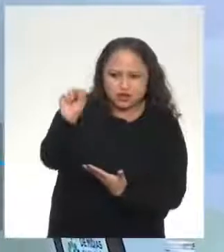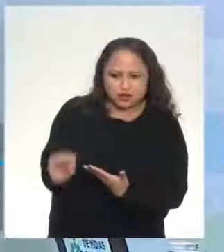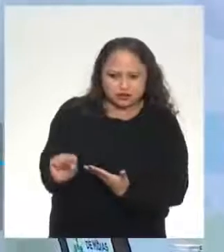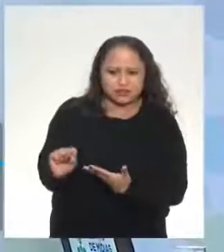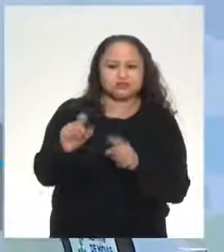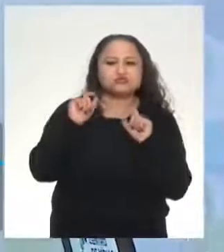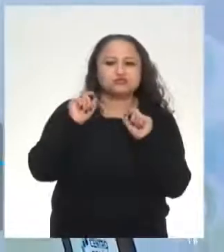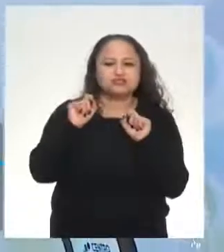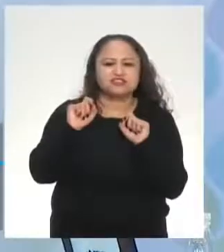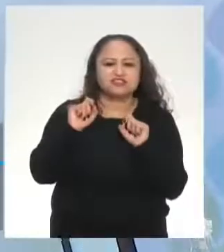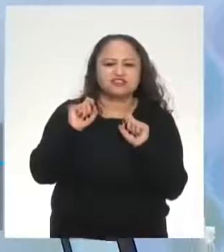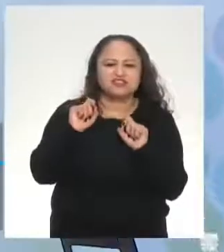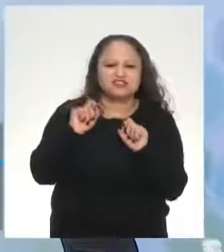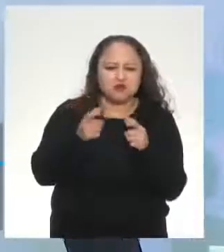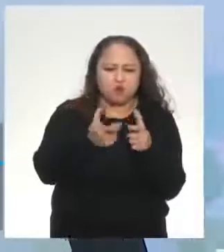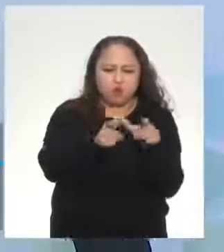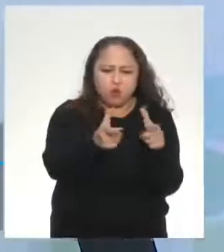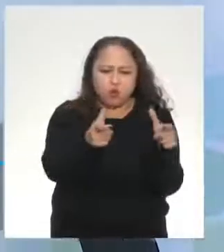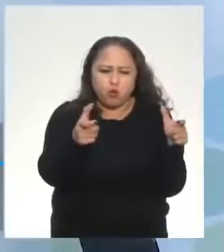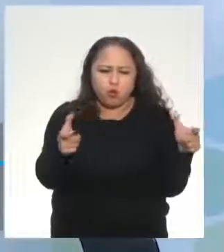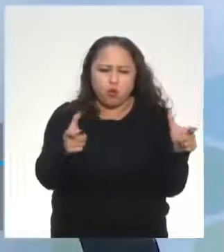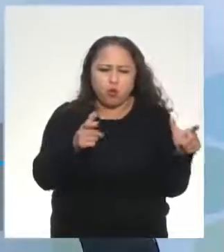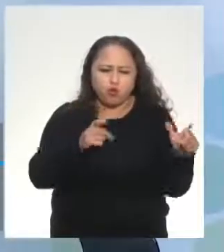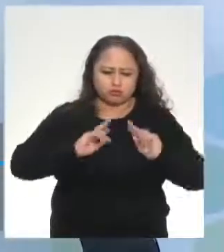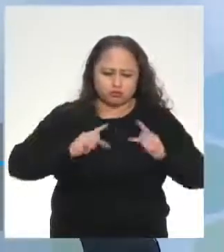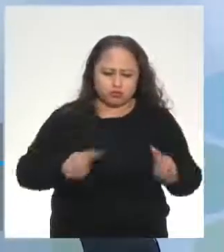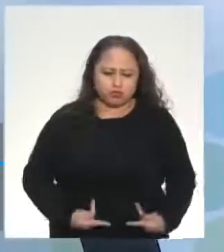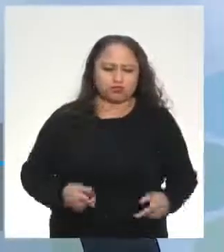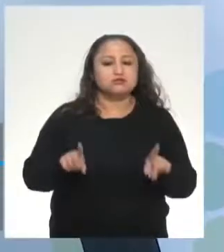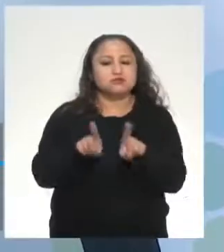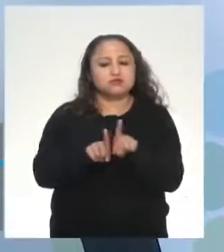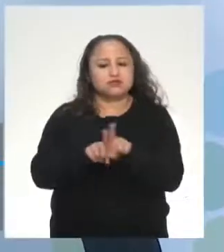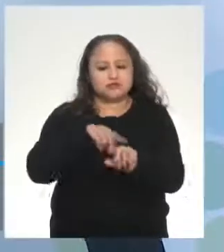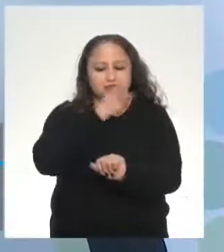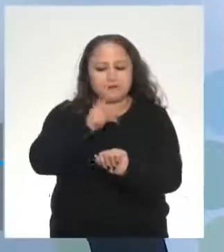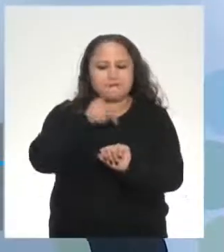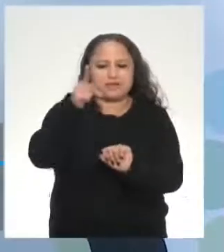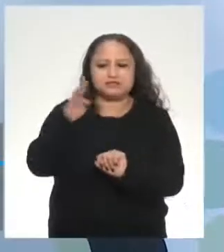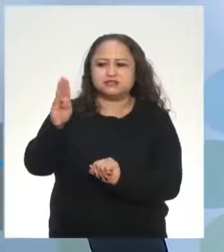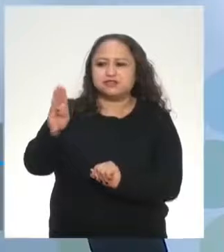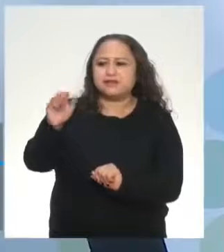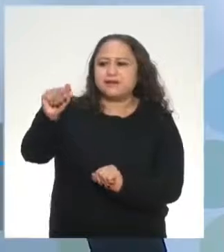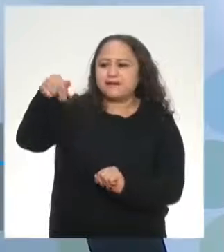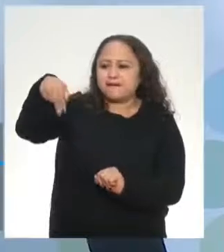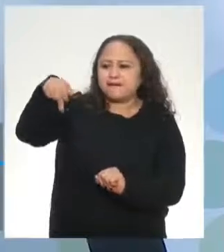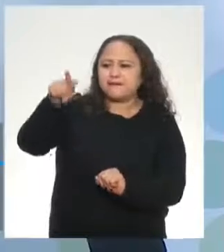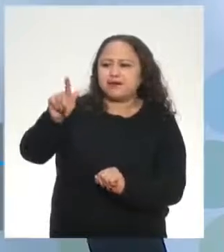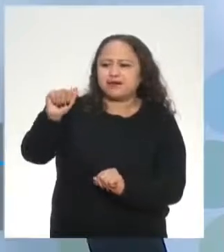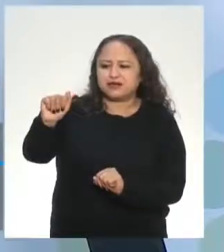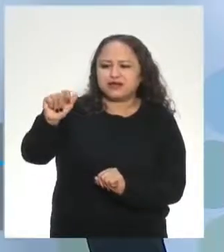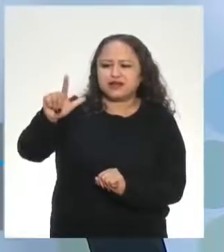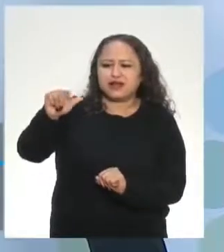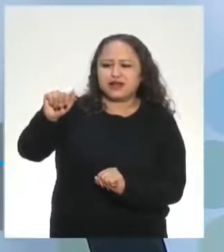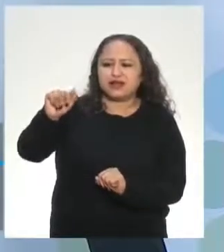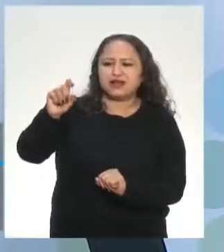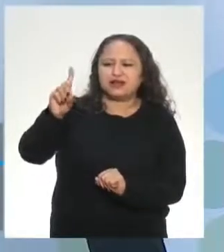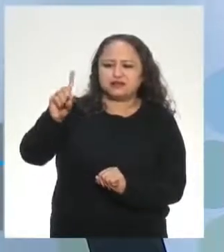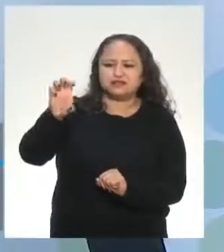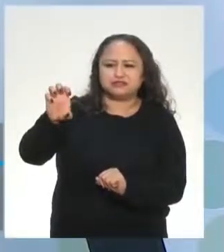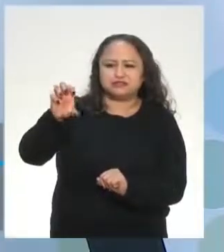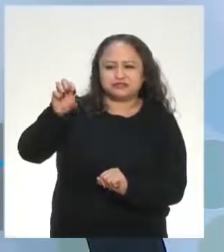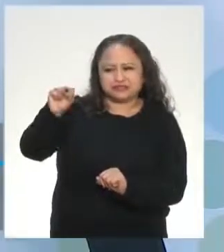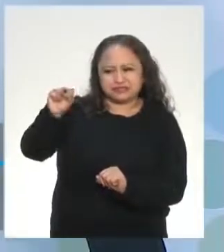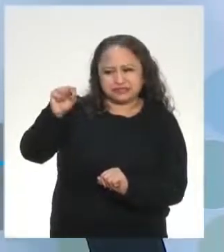tem os 2 países, 3 na realidade, né? Bangladesh também está aí envolvido aí num contingente demográfico também